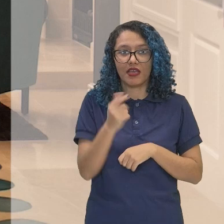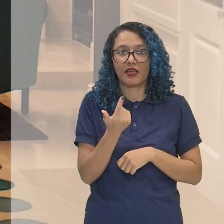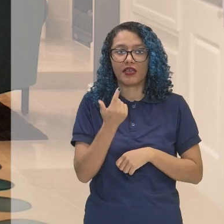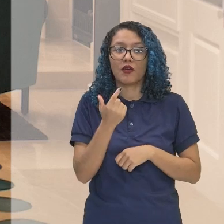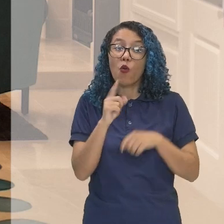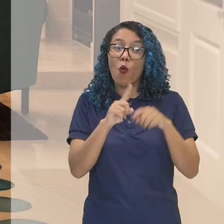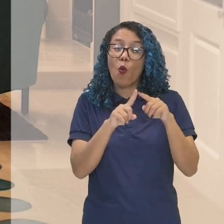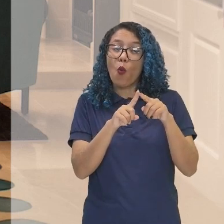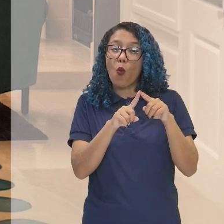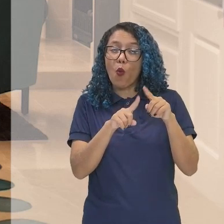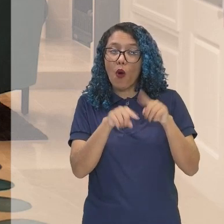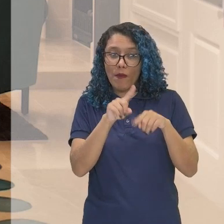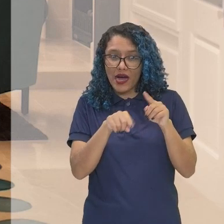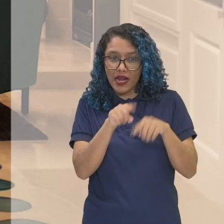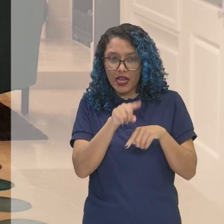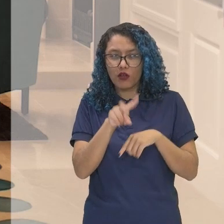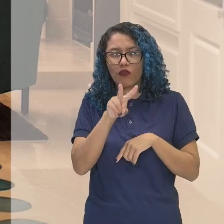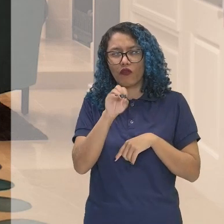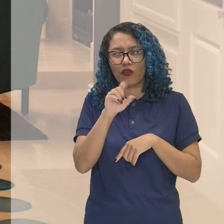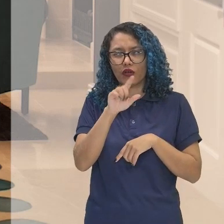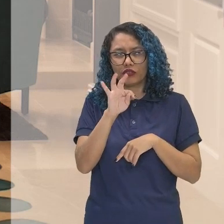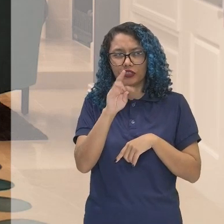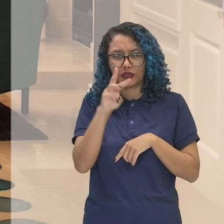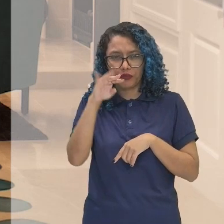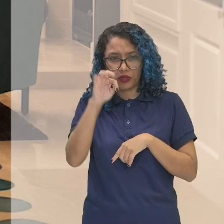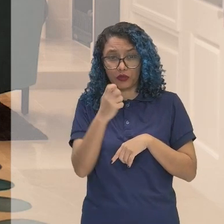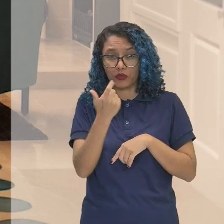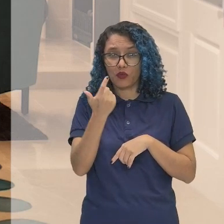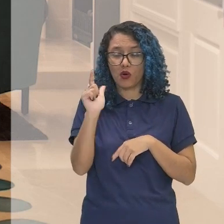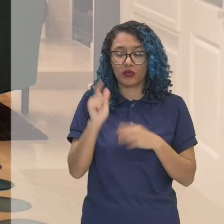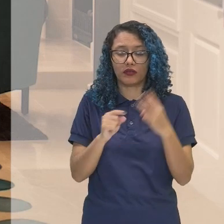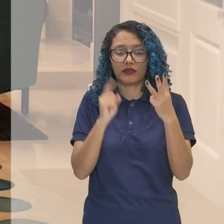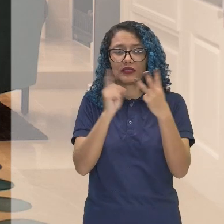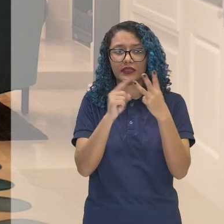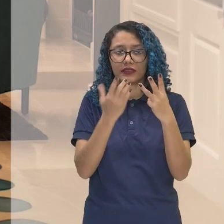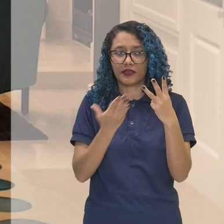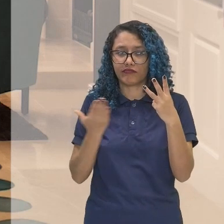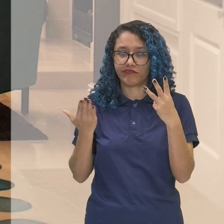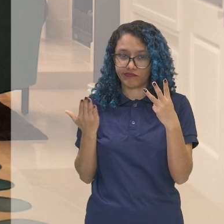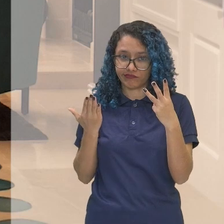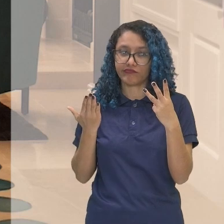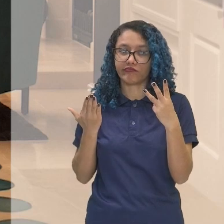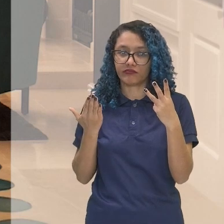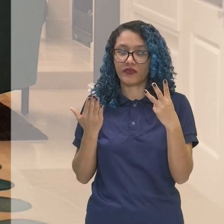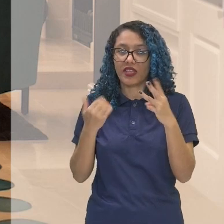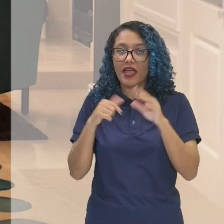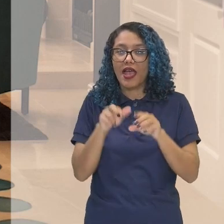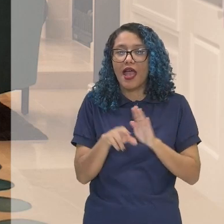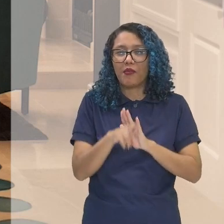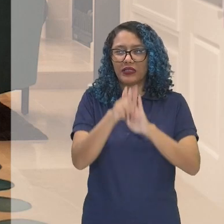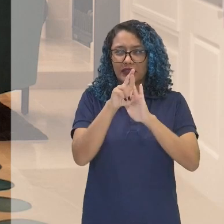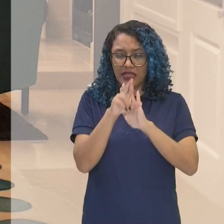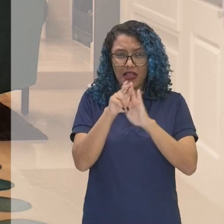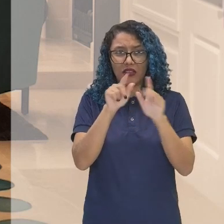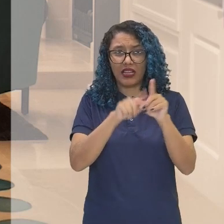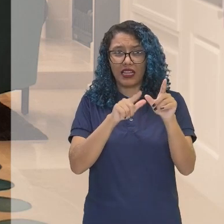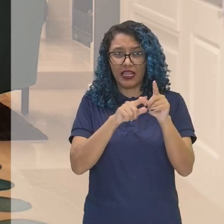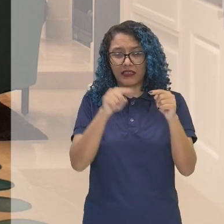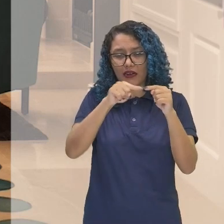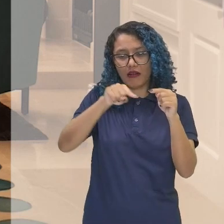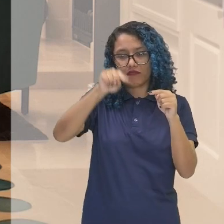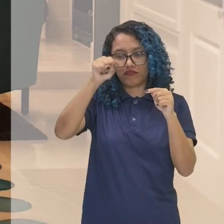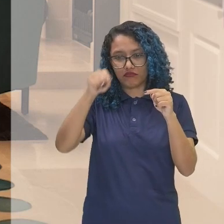voltímetro. A resistência elétrica, a sua unidade é o ohm, e o aparelho é o ohmímetro. A